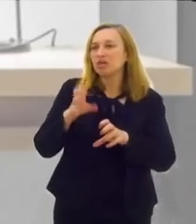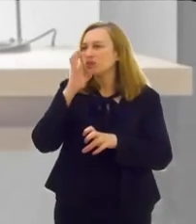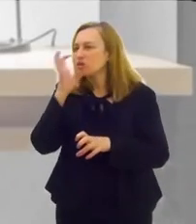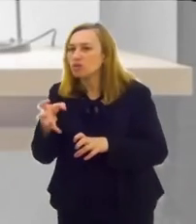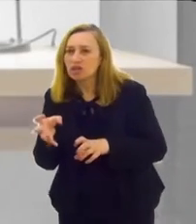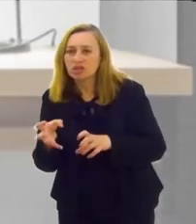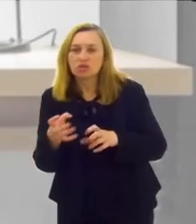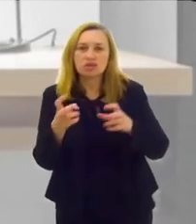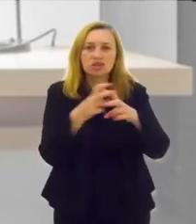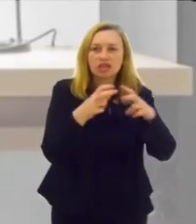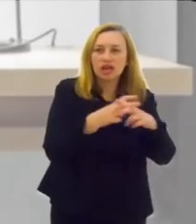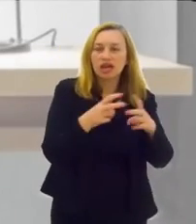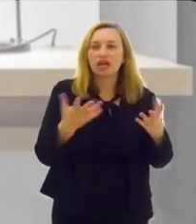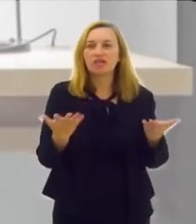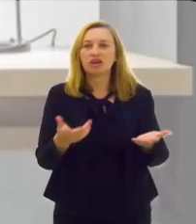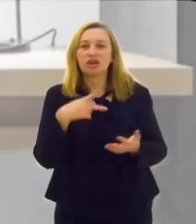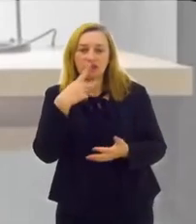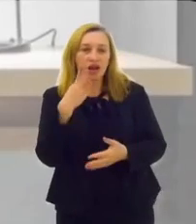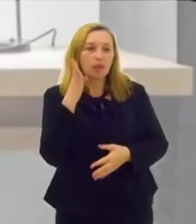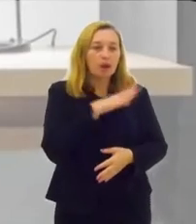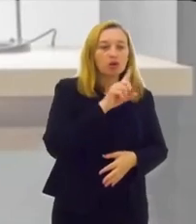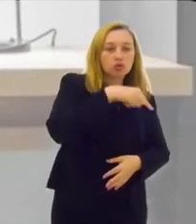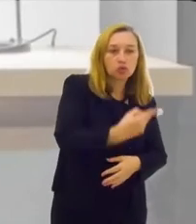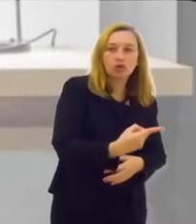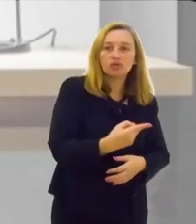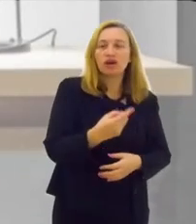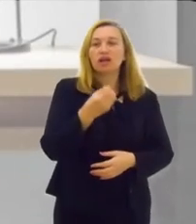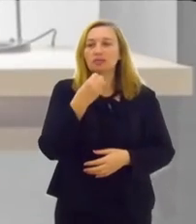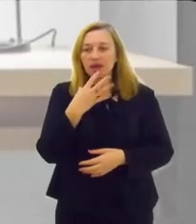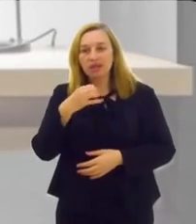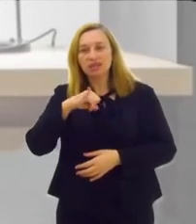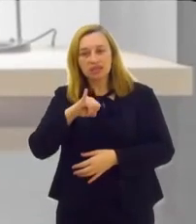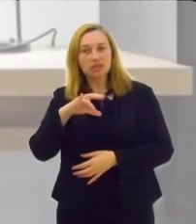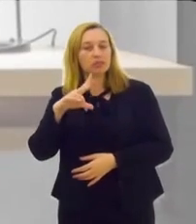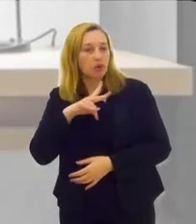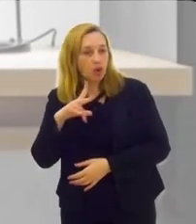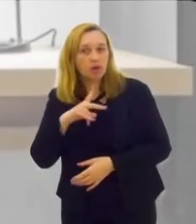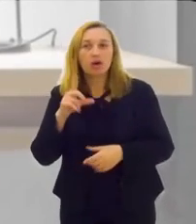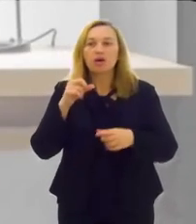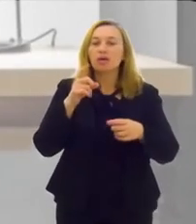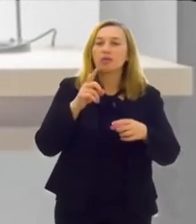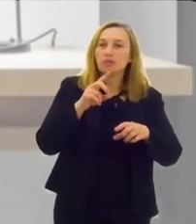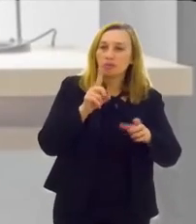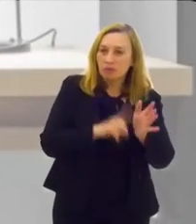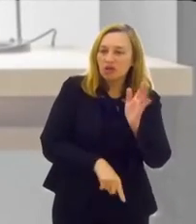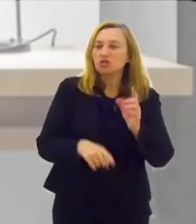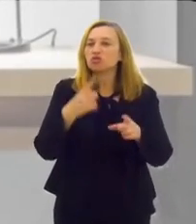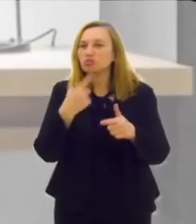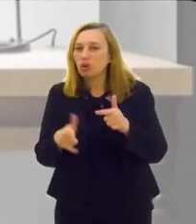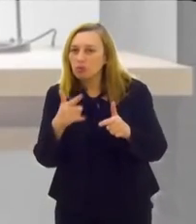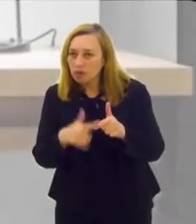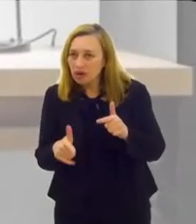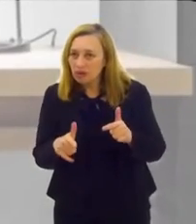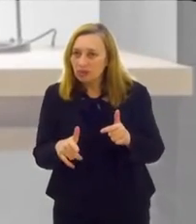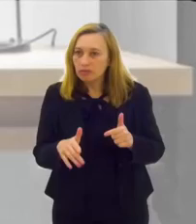queremos ataques nem guerras. Então, ao invés de falar mal do outro, fale bem de si, vamos gerar menos confusão para